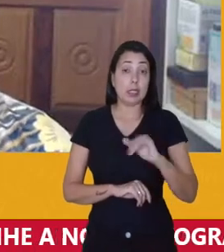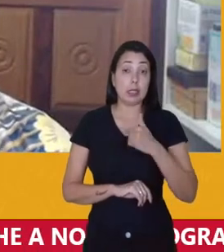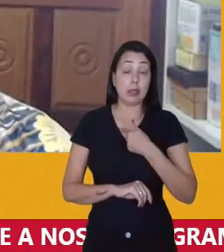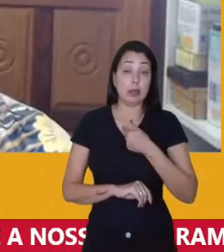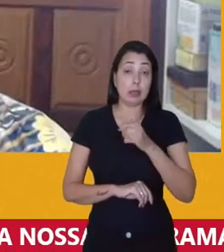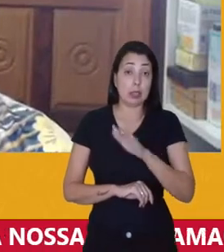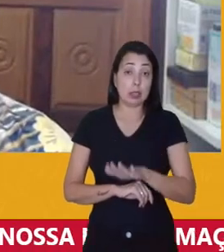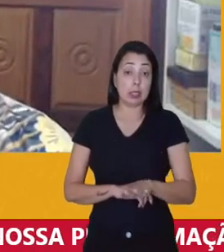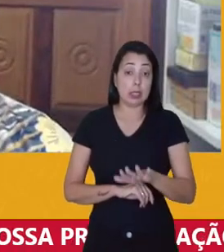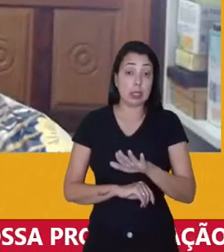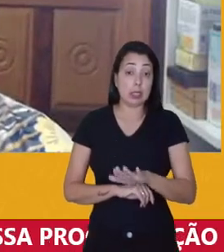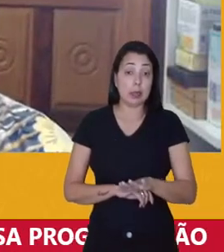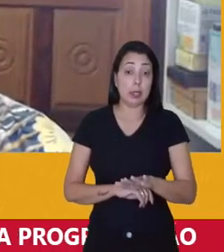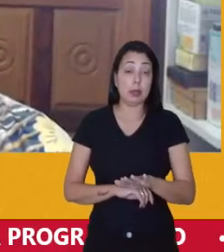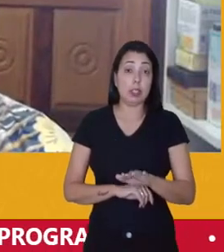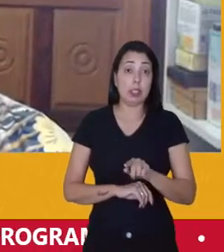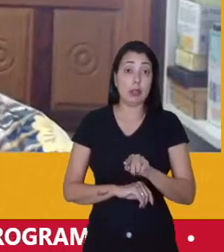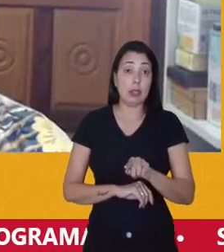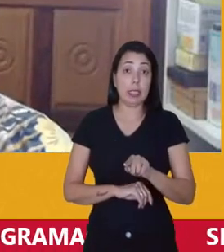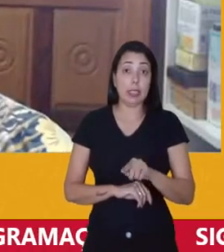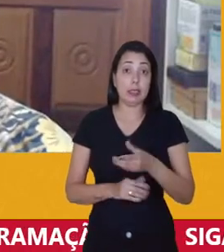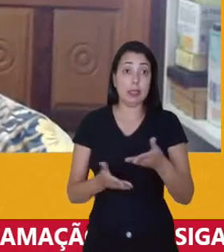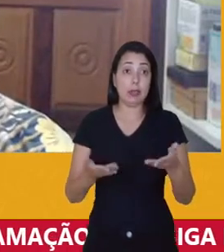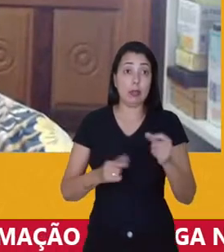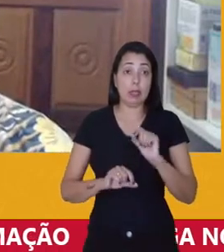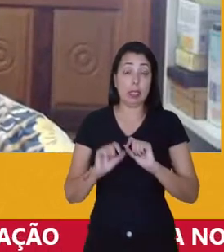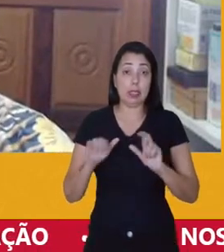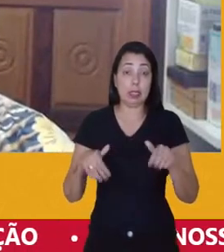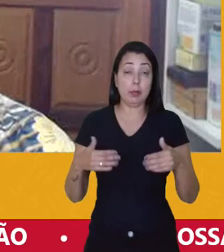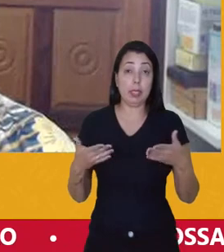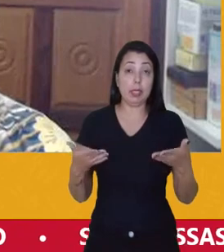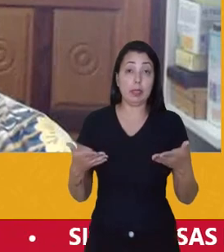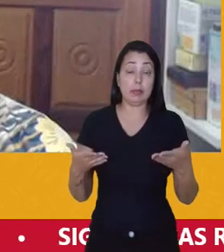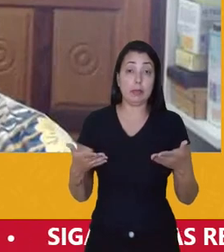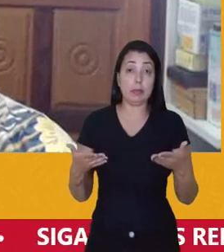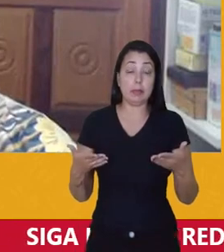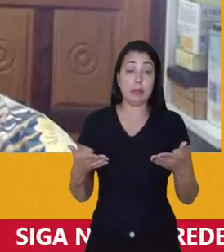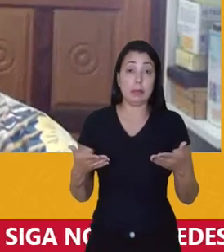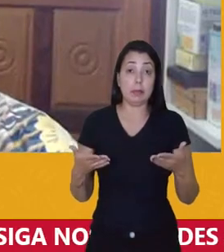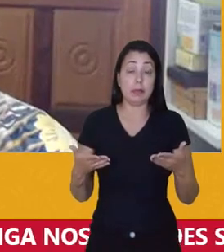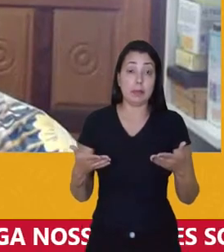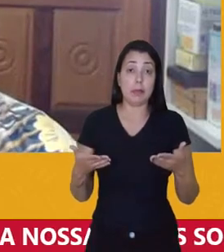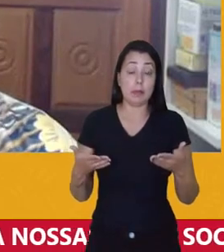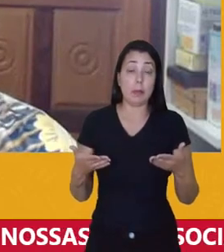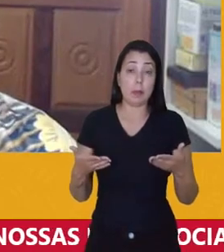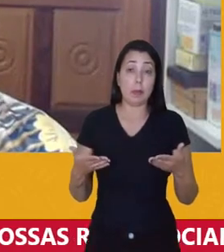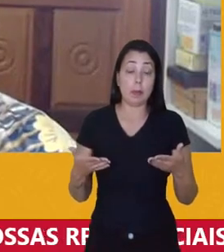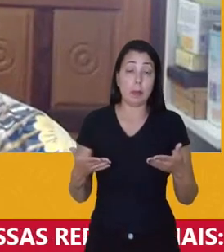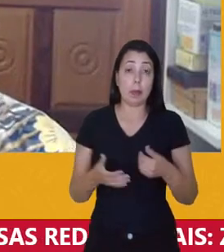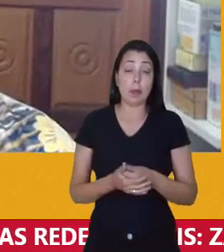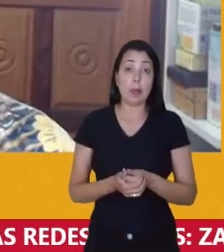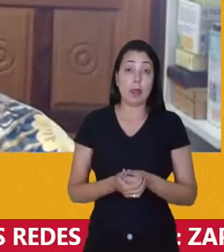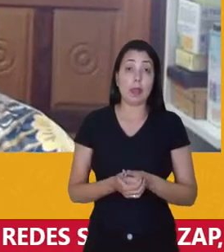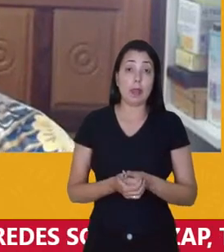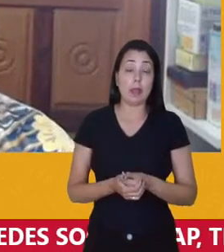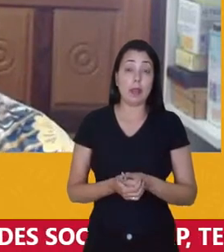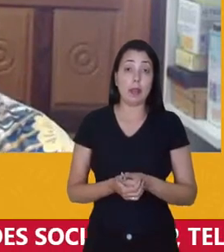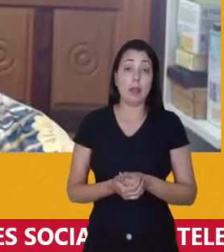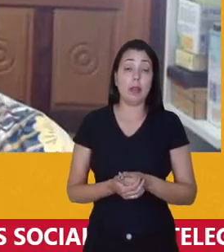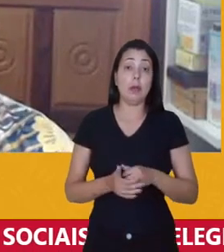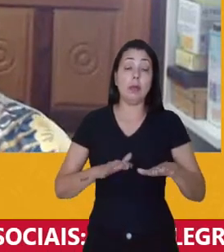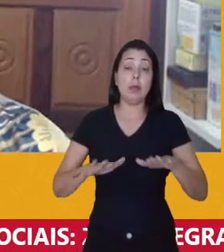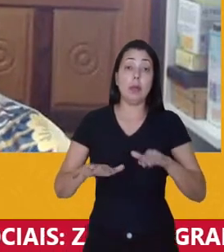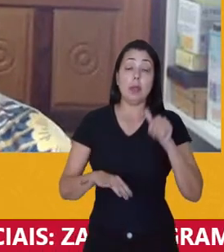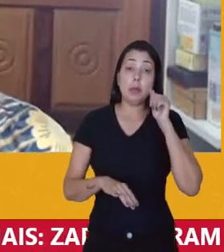infâncias, isso se deve muito à luta das mulheres no nosso país, à luta das mulheres no Brasil, ao movimento de mulheres, ao movimento